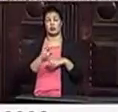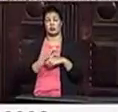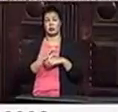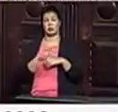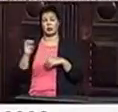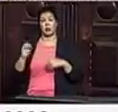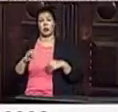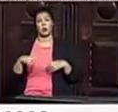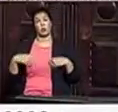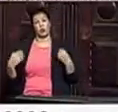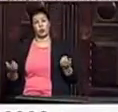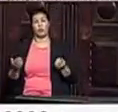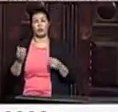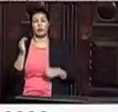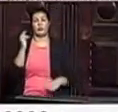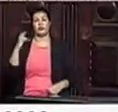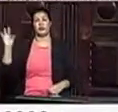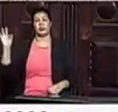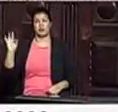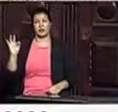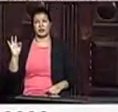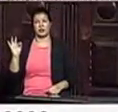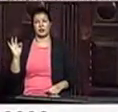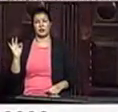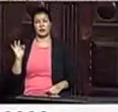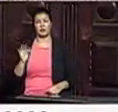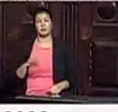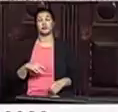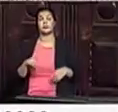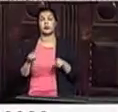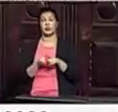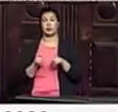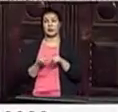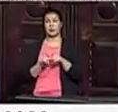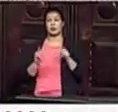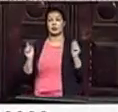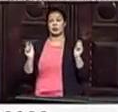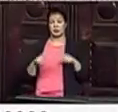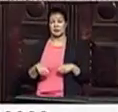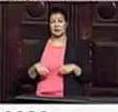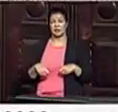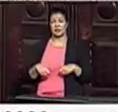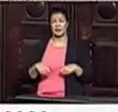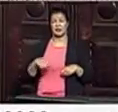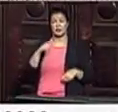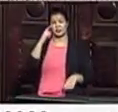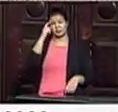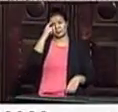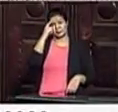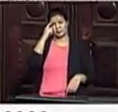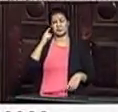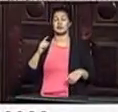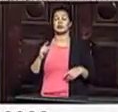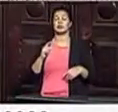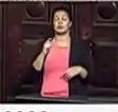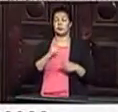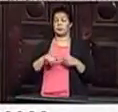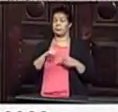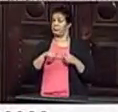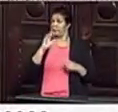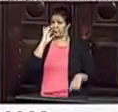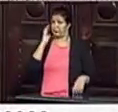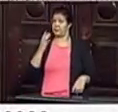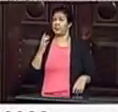problemas que vive hoje o Brasil. Acho que é um despautério sequer tratar desse problema. E eu te digo, Luiz Paulo, as últimas eleições